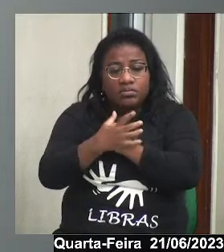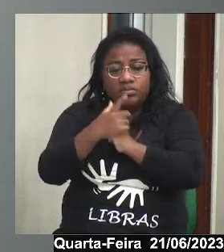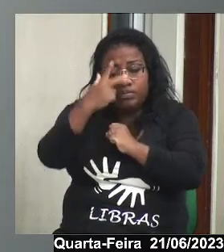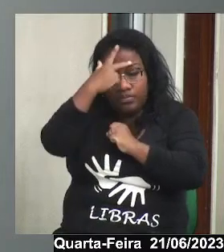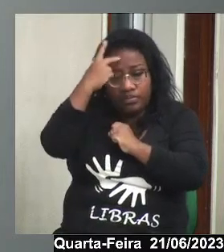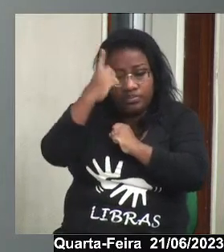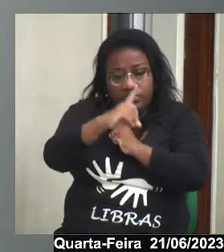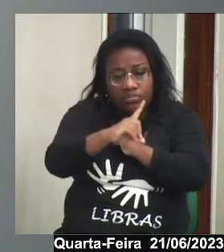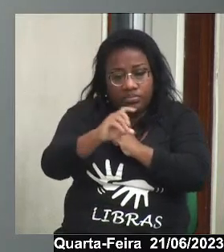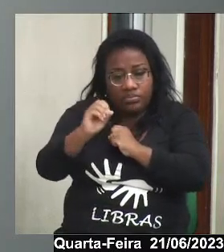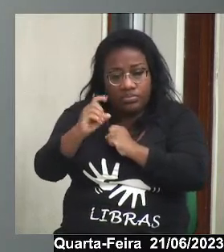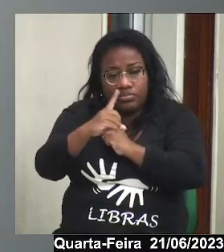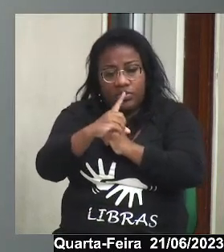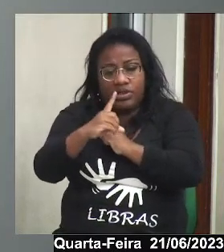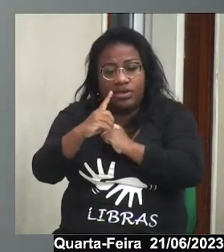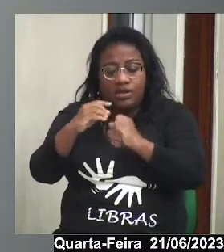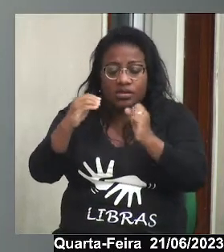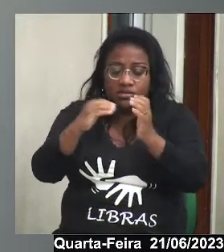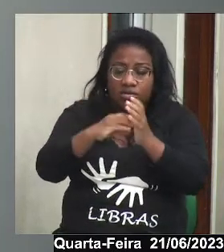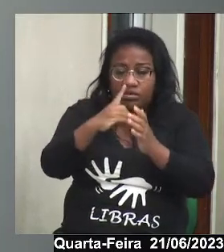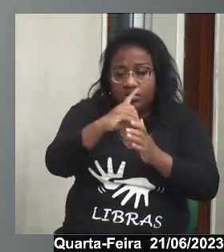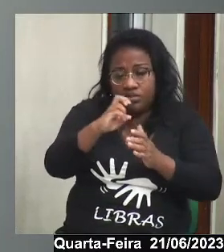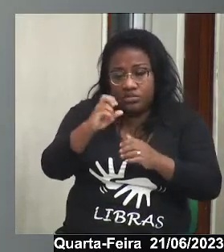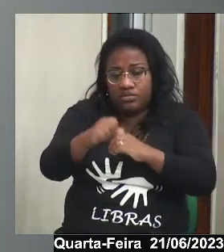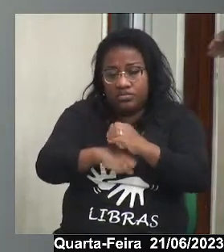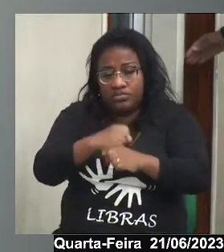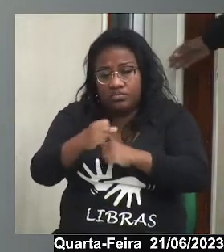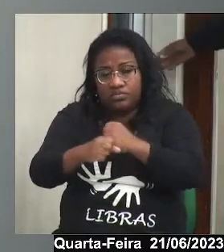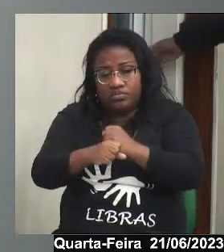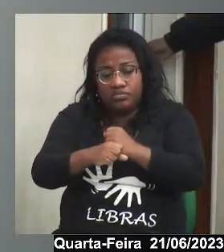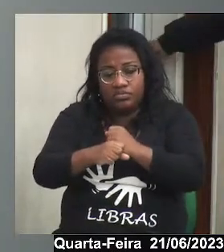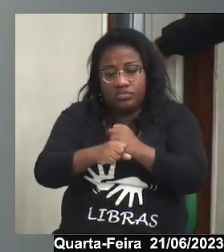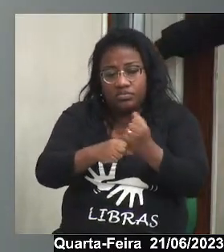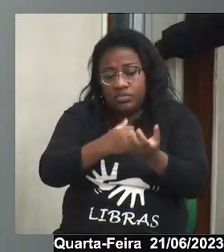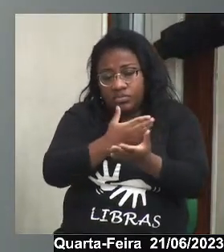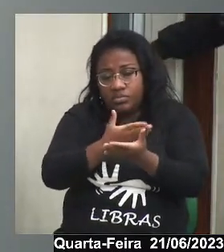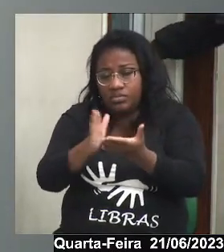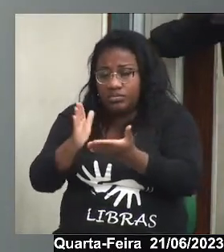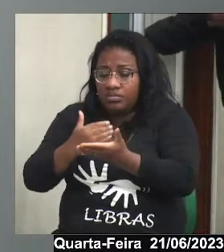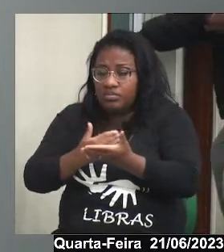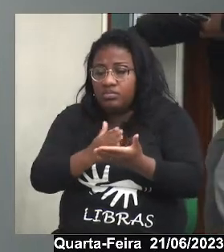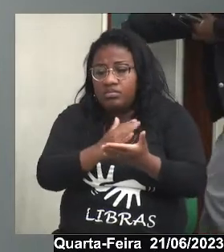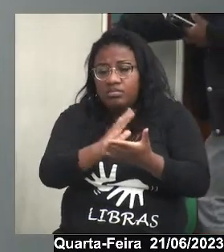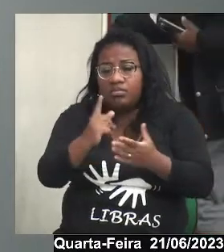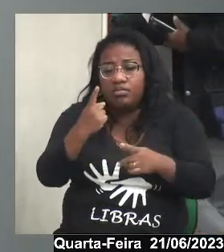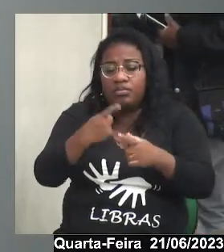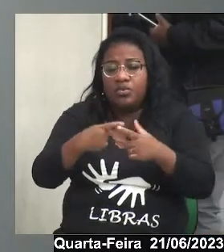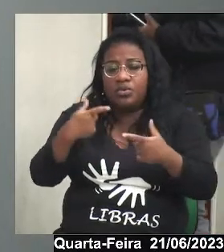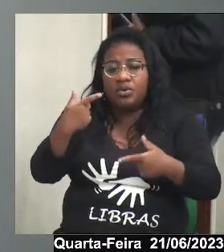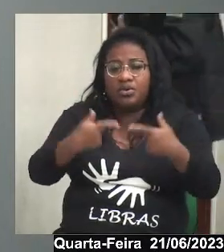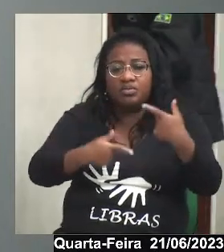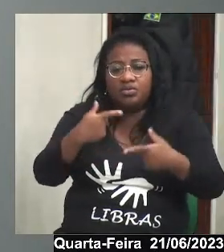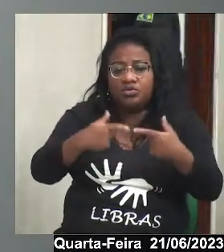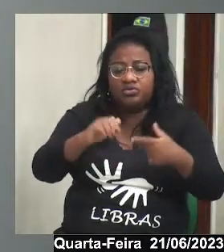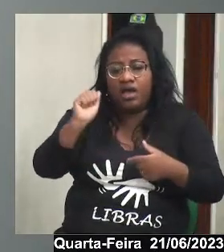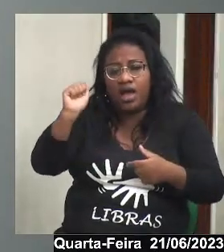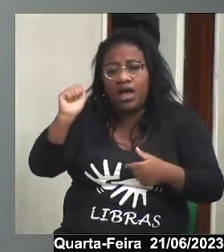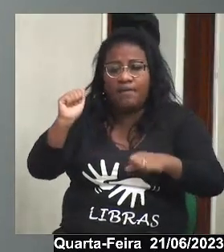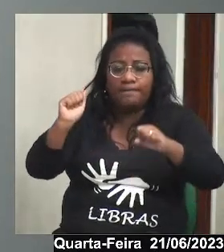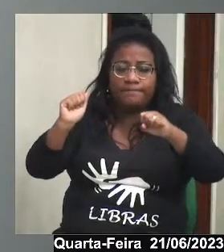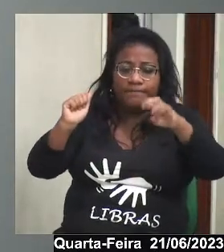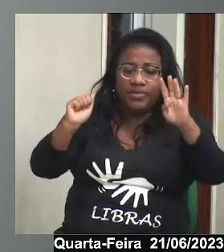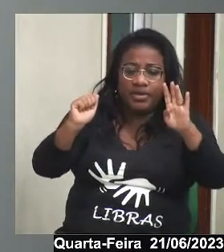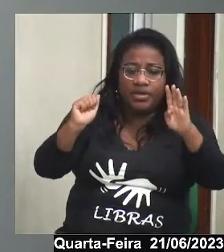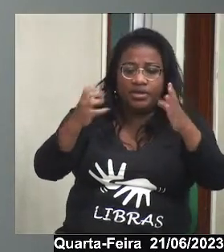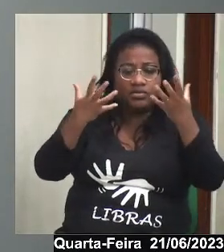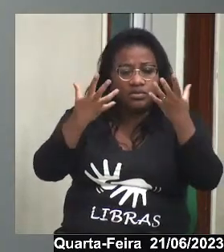que estava há 10, 15 anos em frente ali ao Faroeste, na Joaquim Santana, ser retirado por vontade do político A, do político B, eu